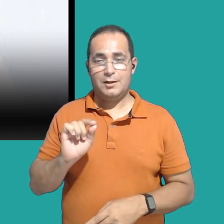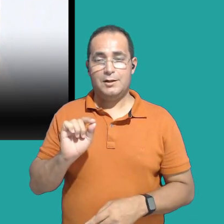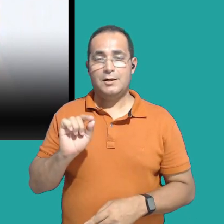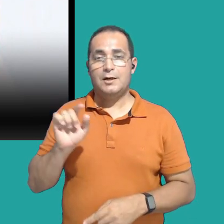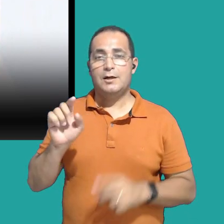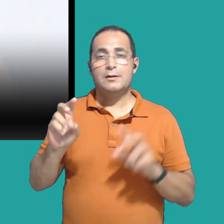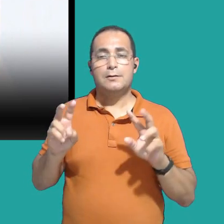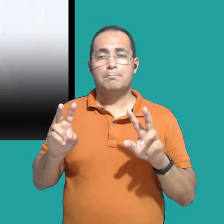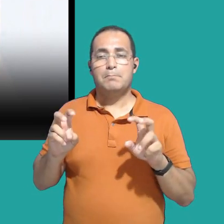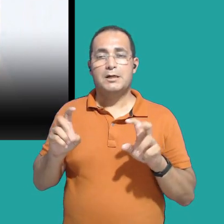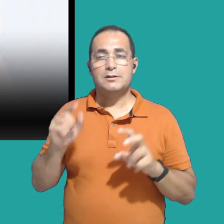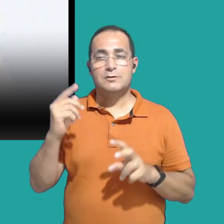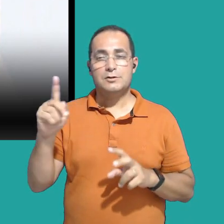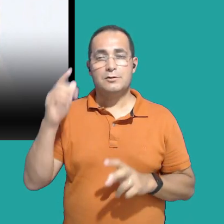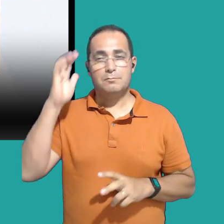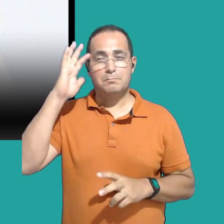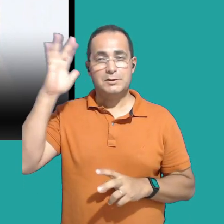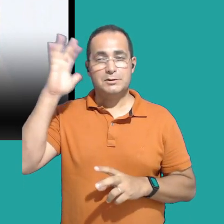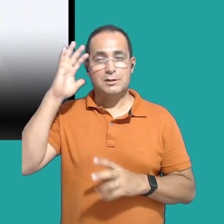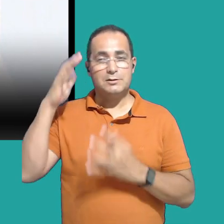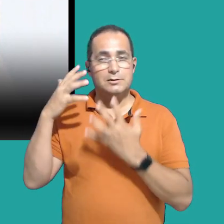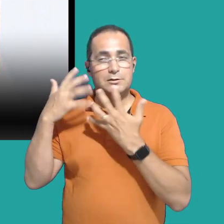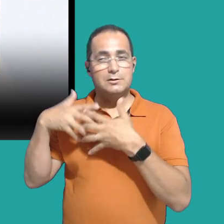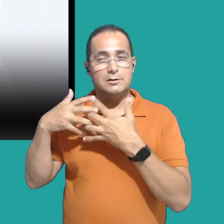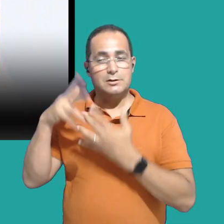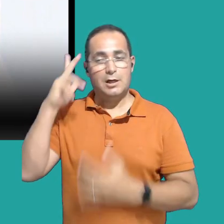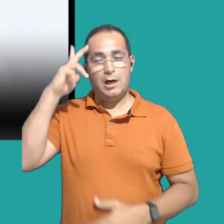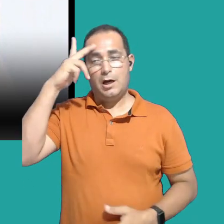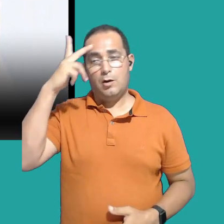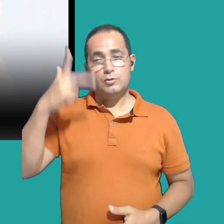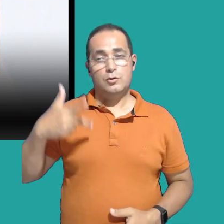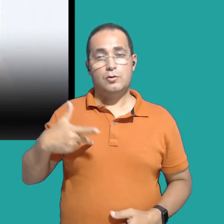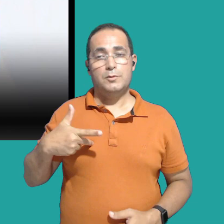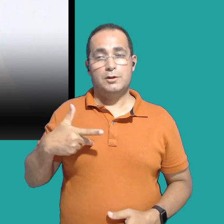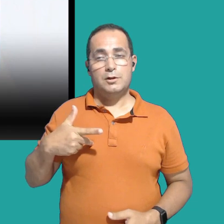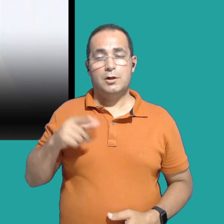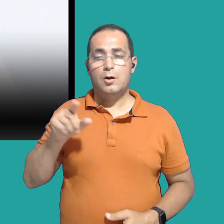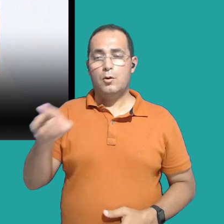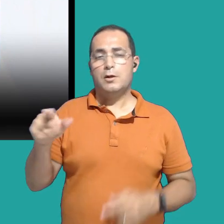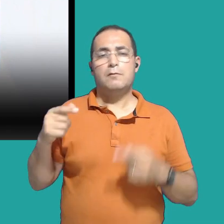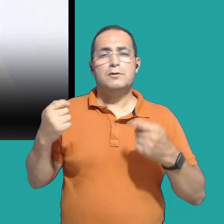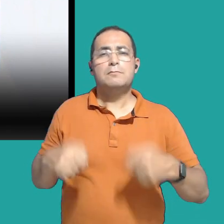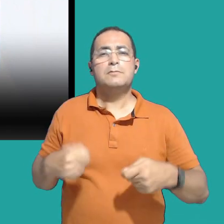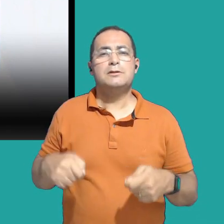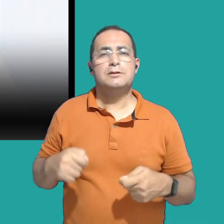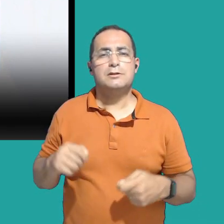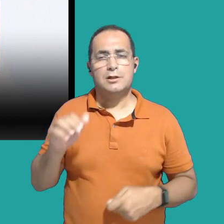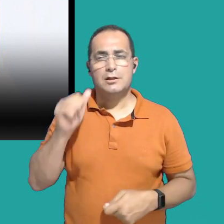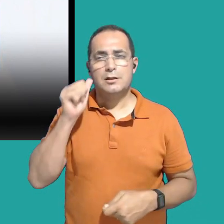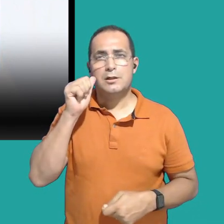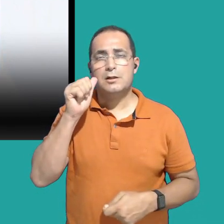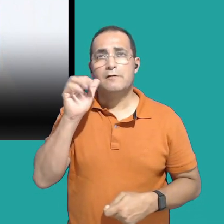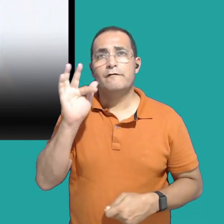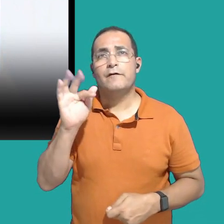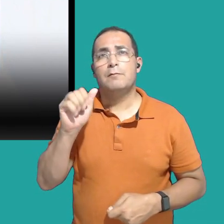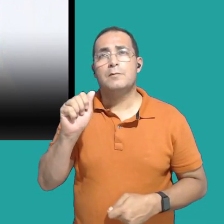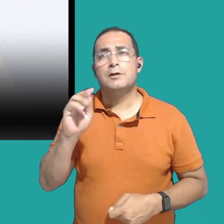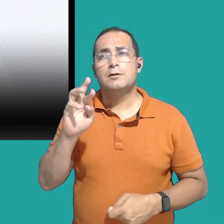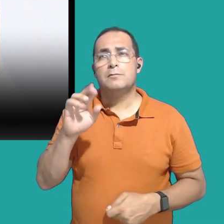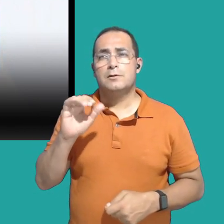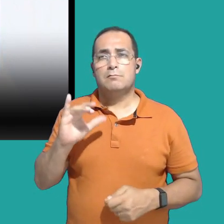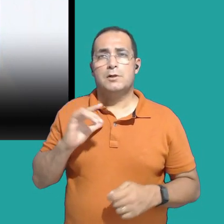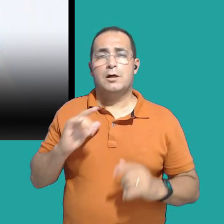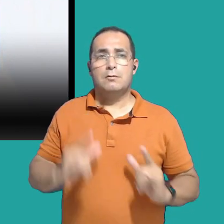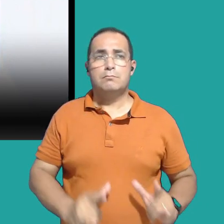próxima pergunta seria mais voltada para você pensar um pouco sobre o quesito autonomia, né? O que você